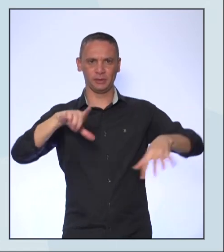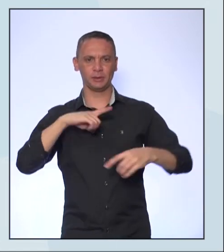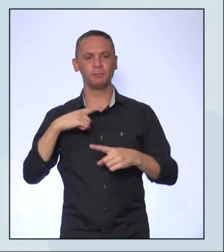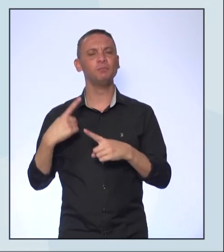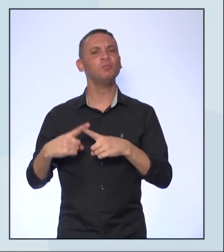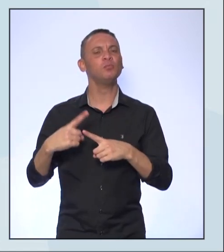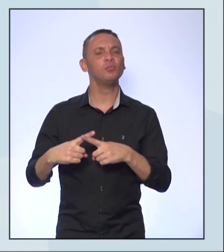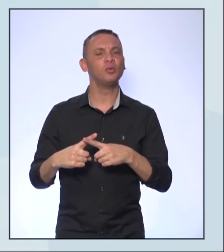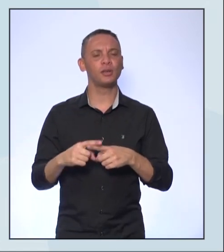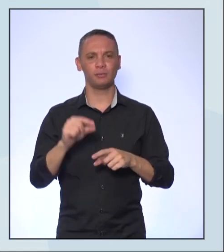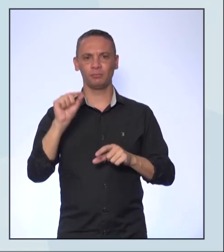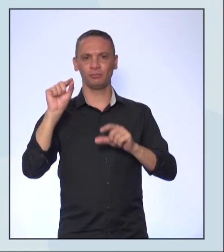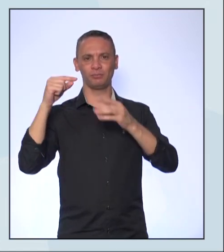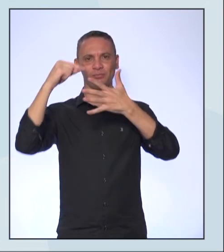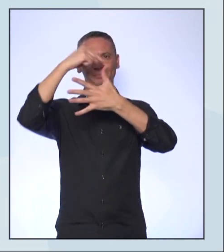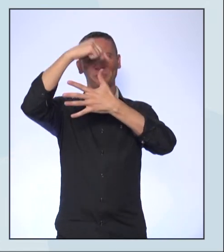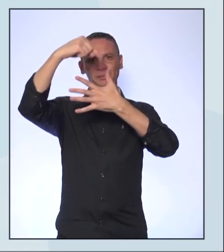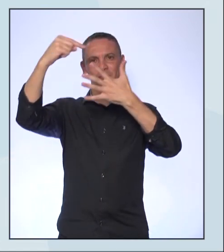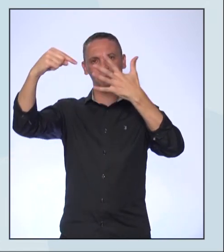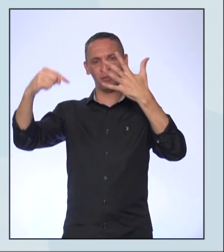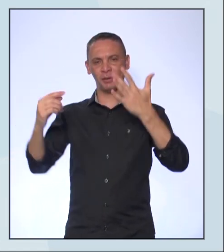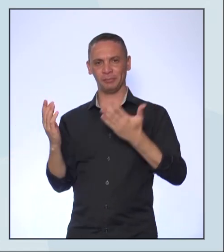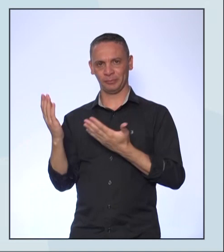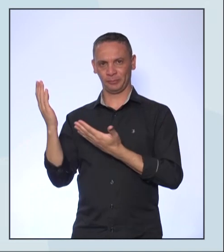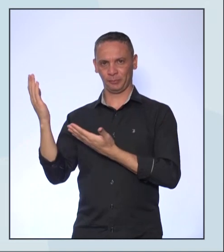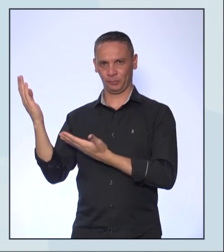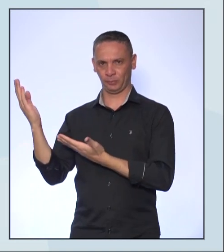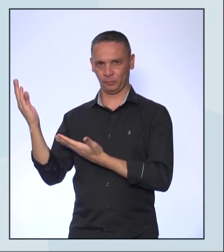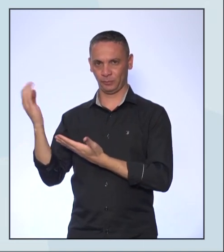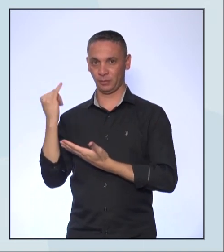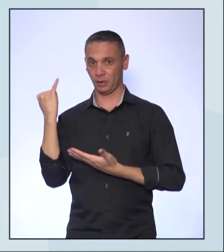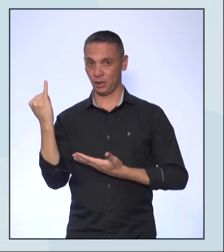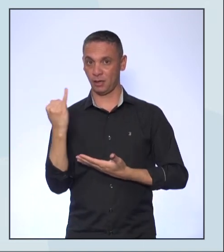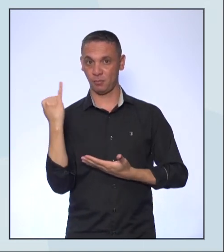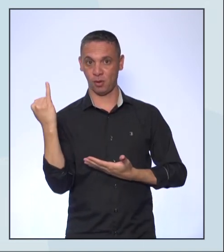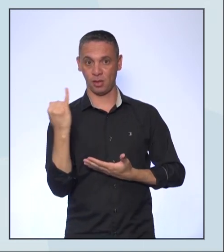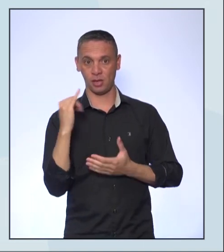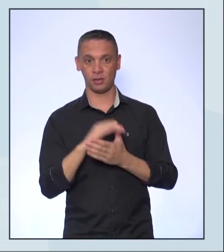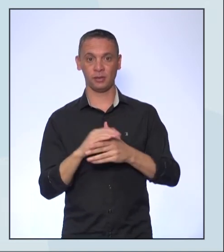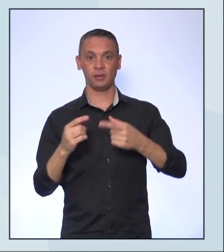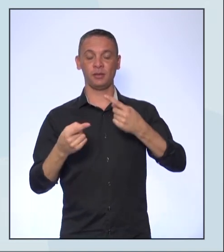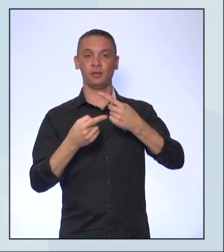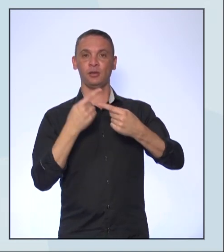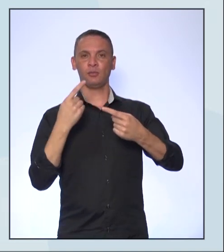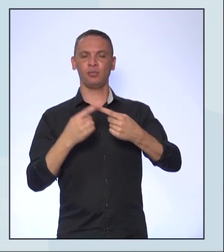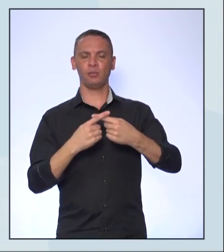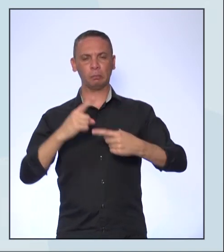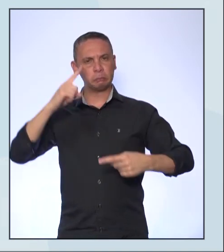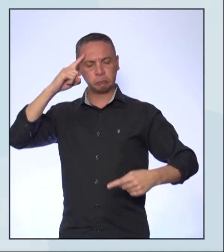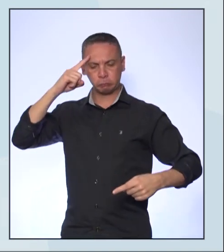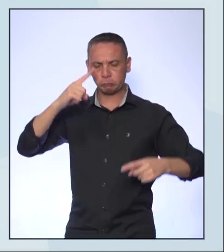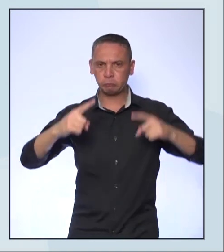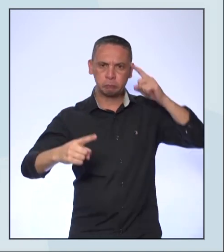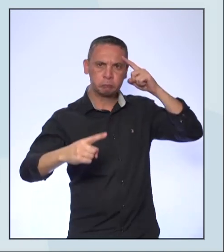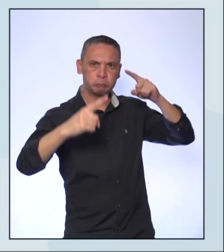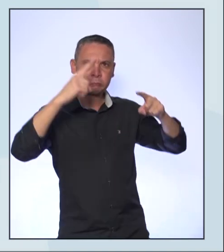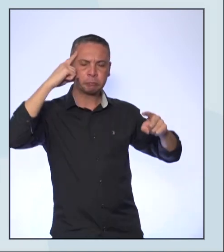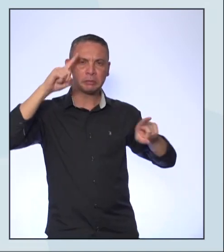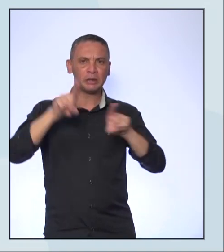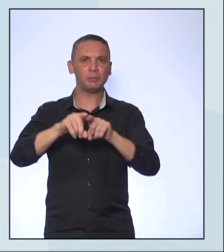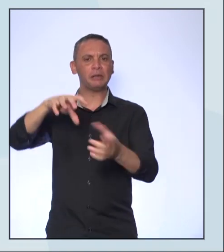mas eu coloquei aí essas aí que eu considero as mais importantes. A primeira delas é a questão do autoritarismo e